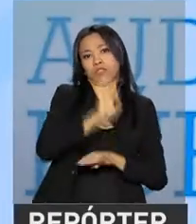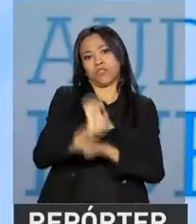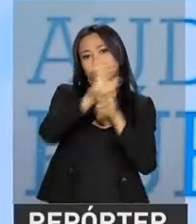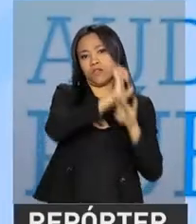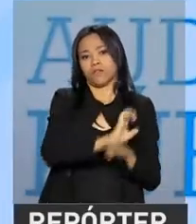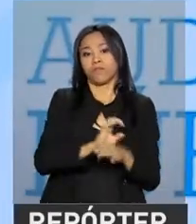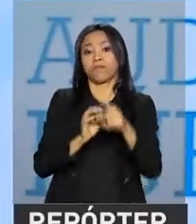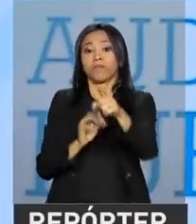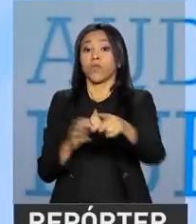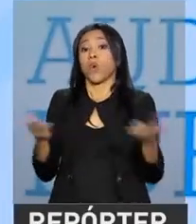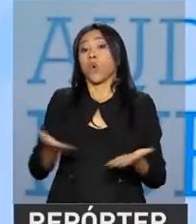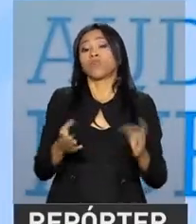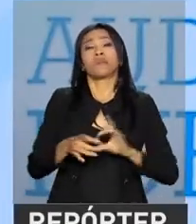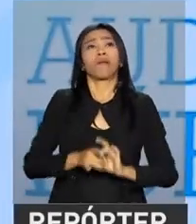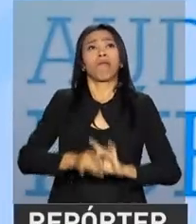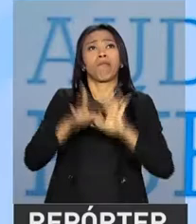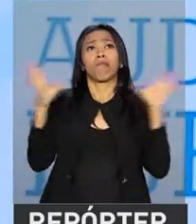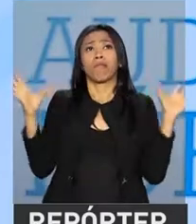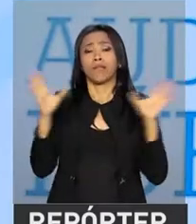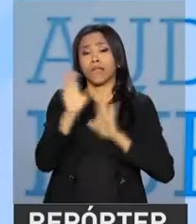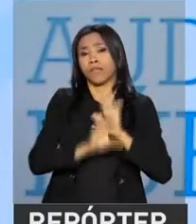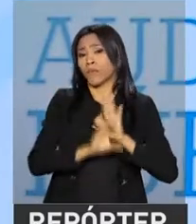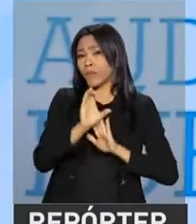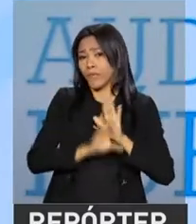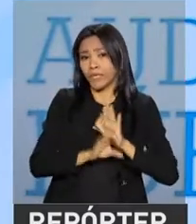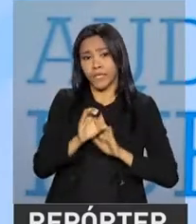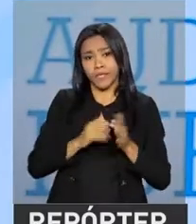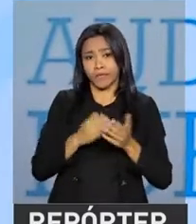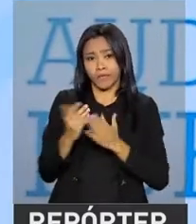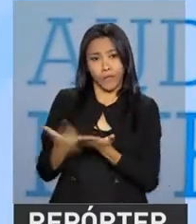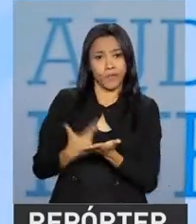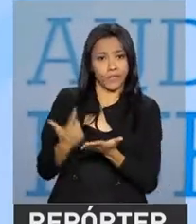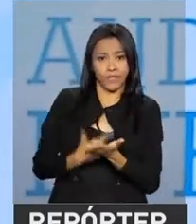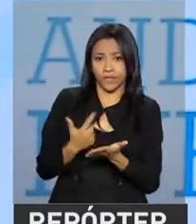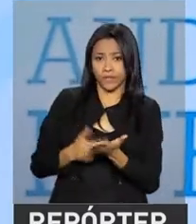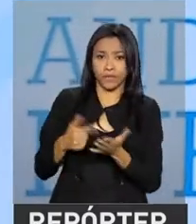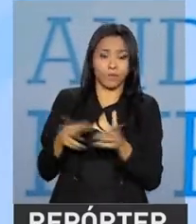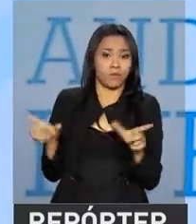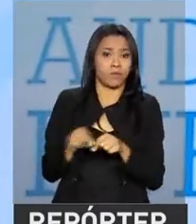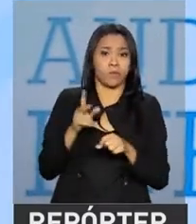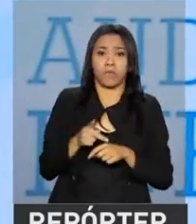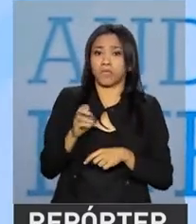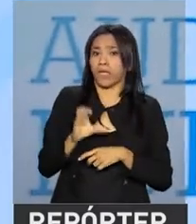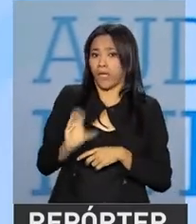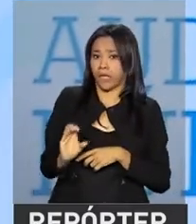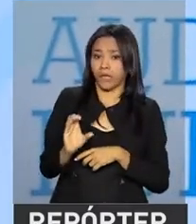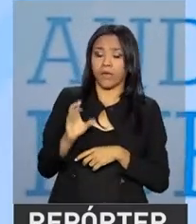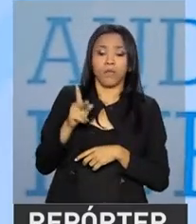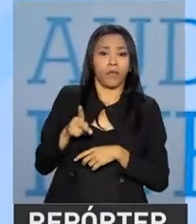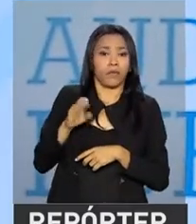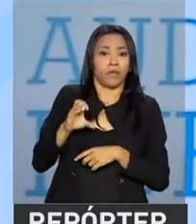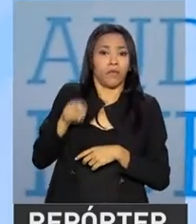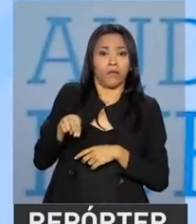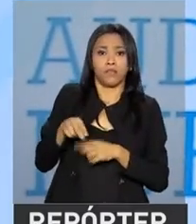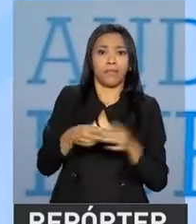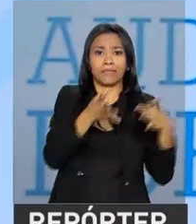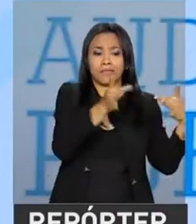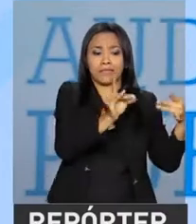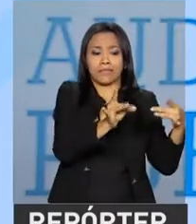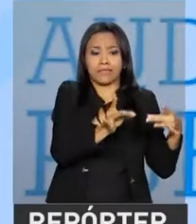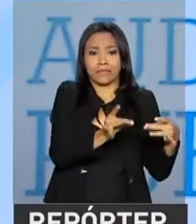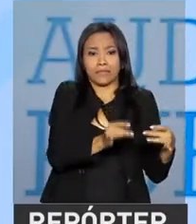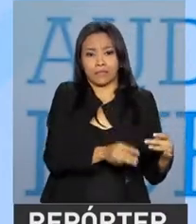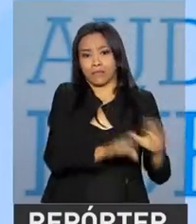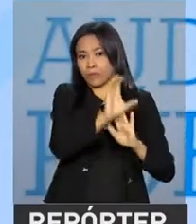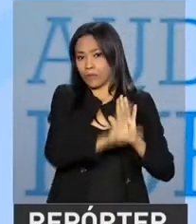o seu currículo da forma que quer, observa os parâmetros e as diretrizes que estão estabelecidas, mas não chega num nível de detalhe como a Base